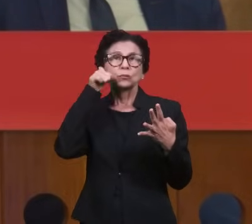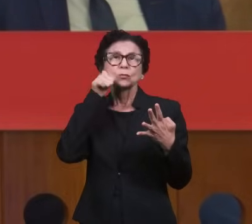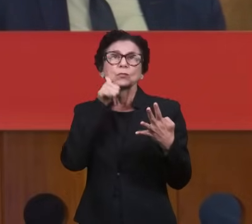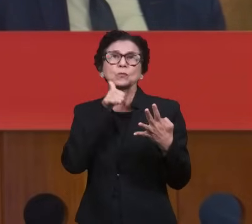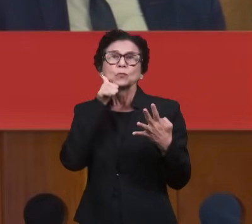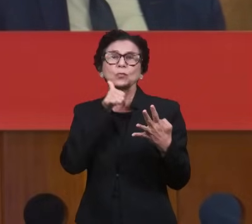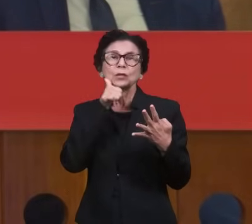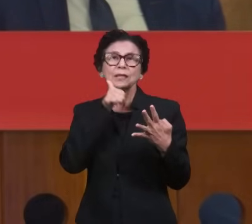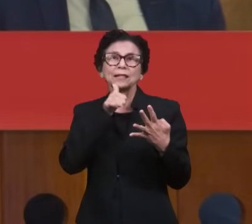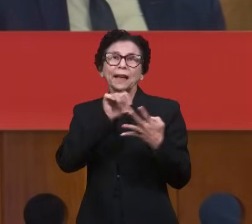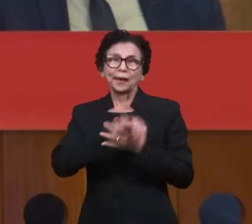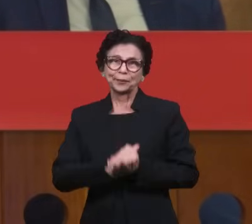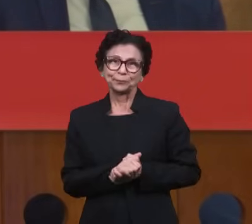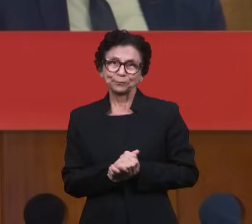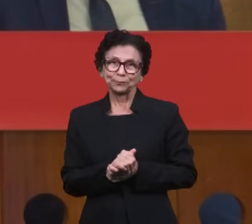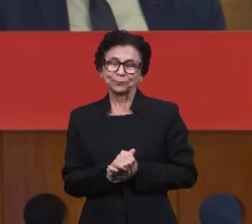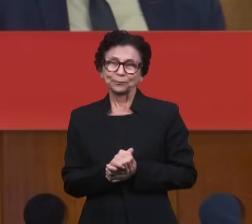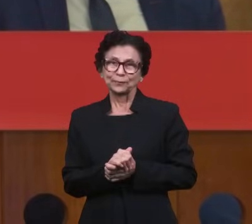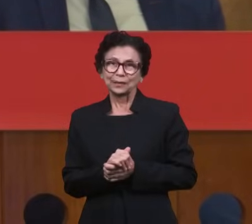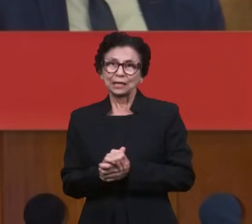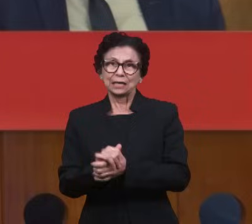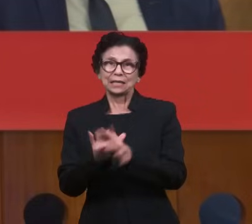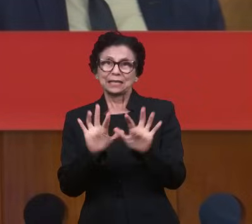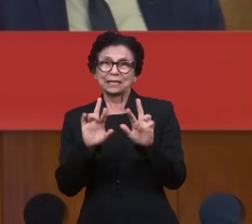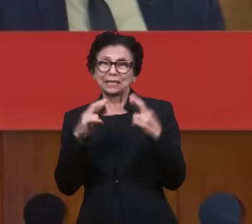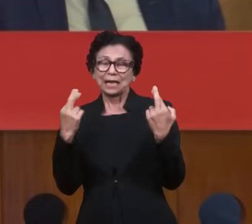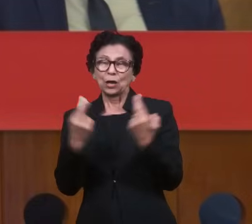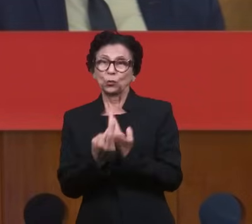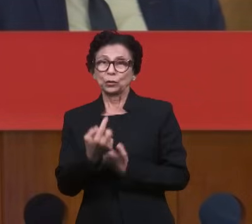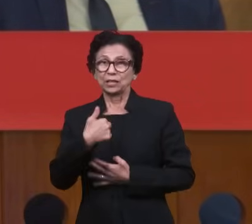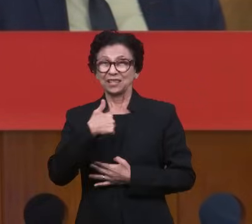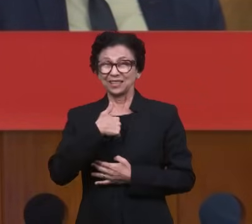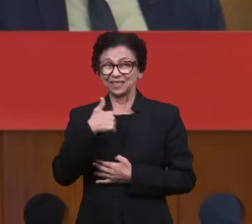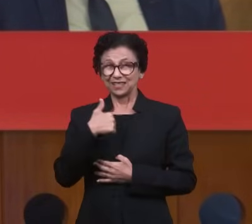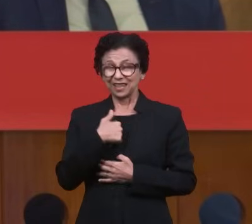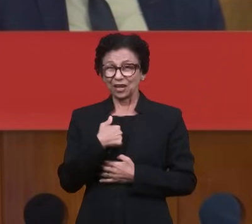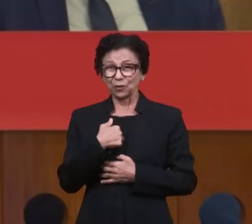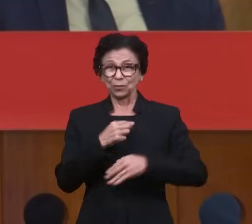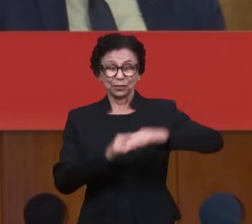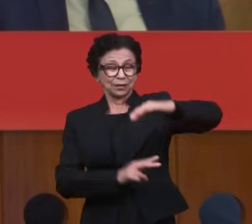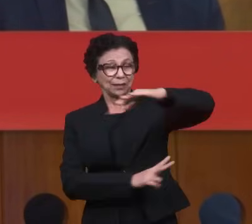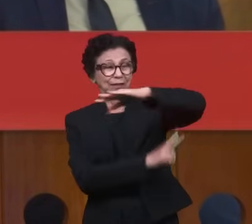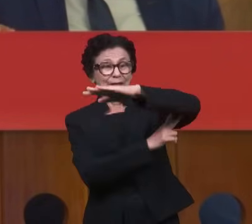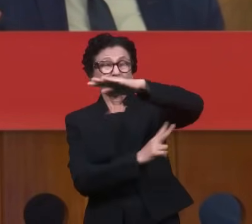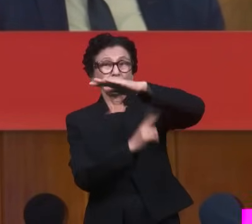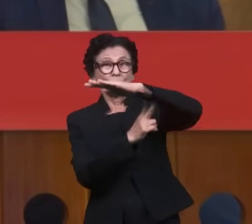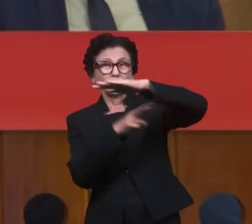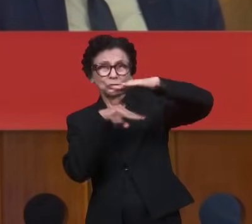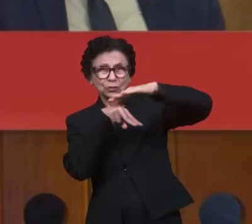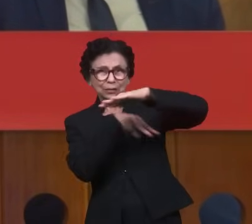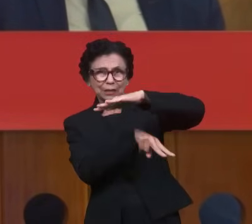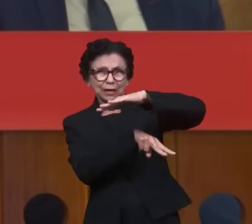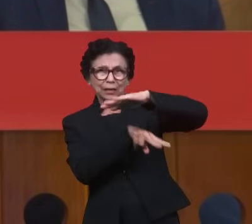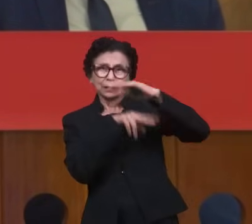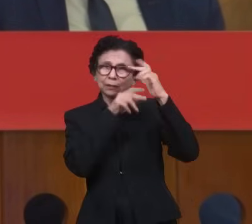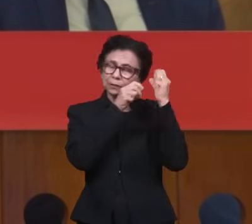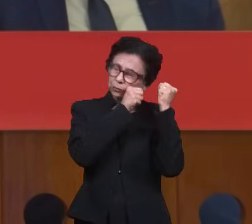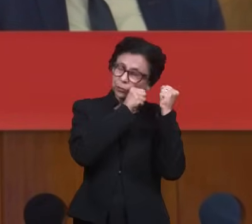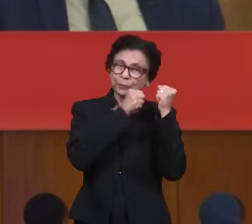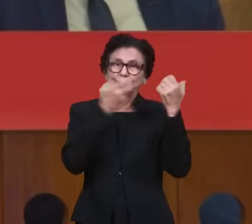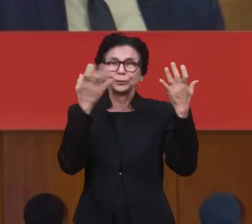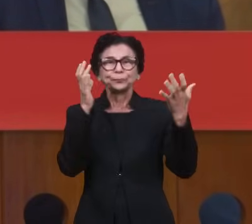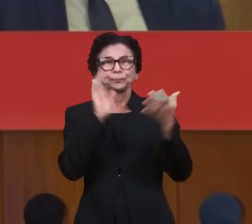vontade de dormir debaixo da ponte. Eu disse, pois é, você foi buscar o céu, não é? Na religião, e encontrou isso. Meus